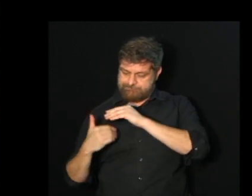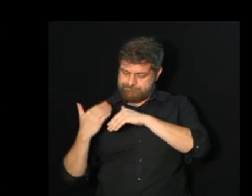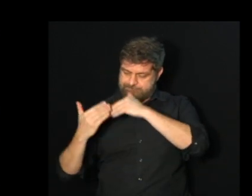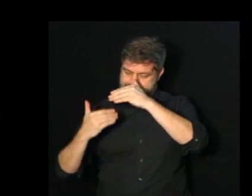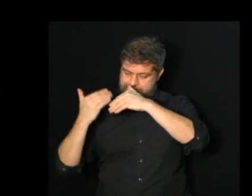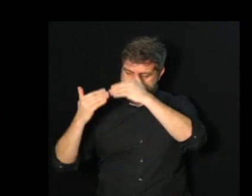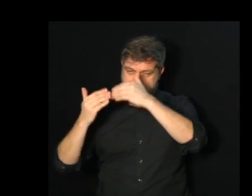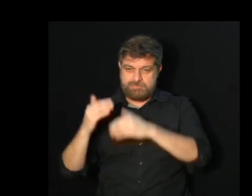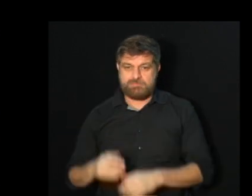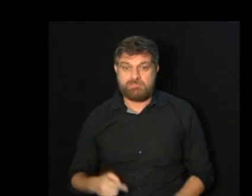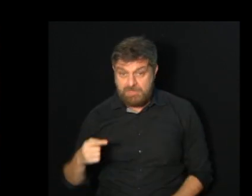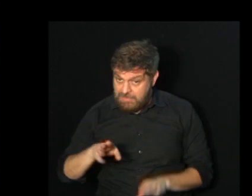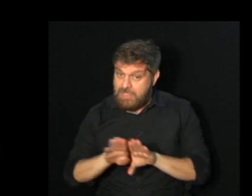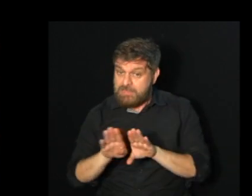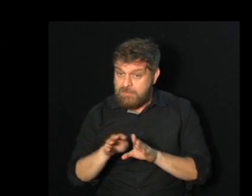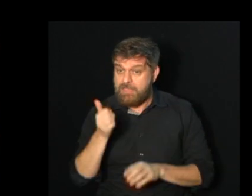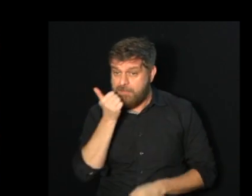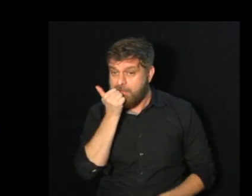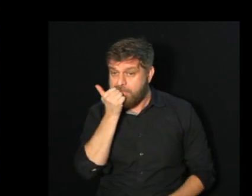Também é rádio amador.